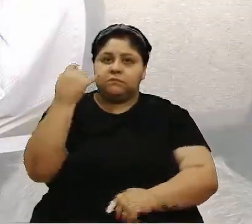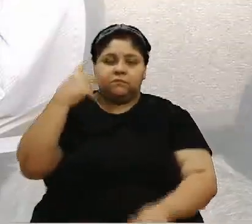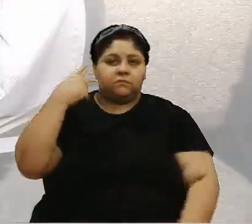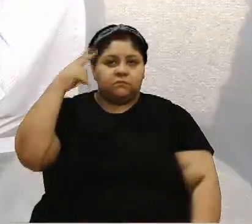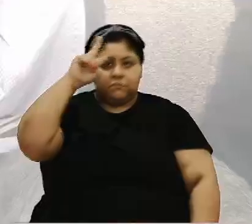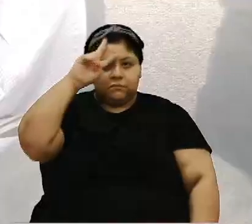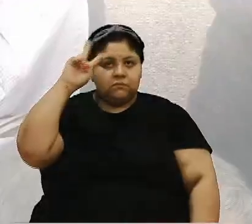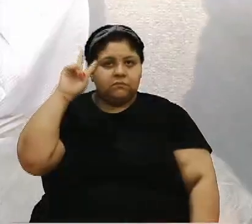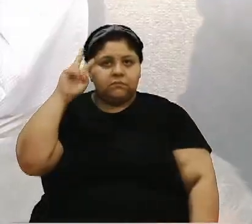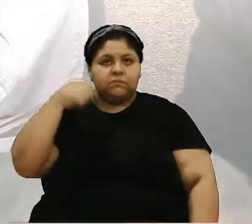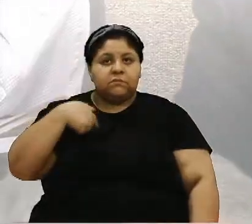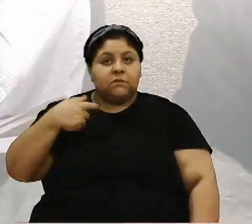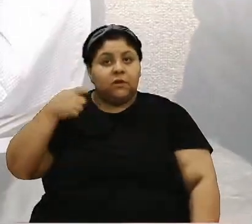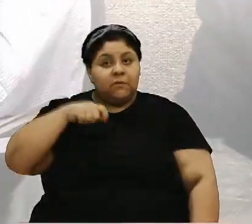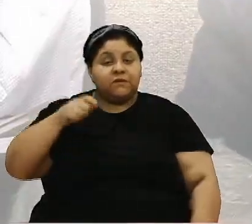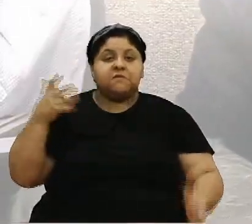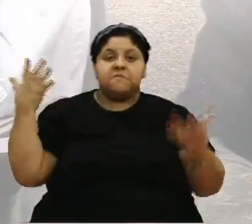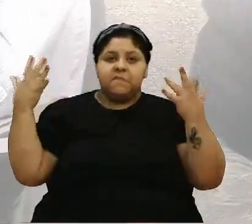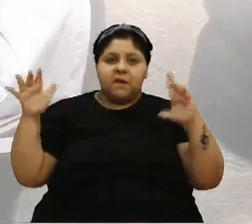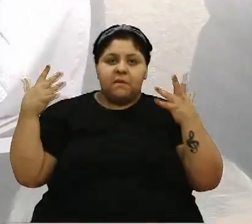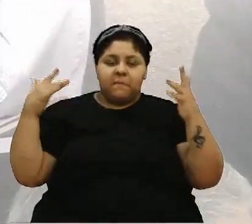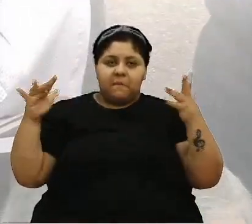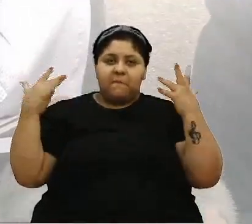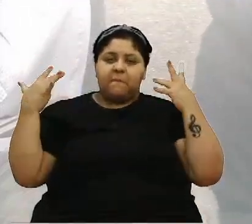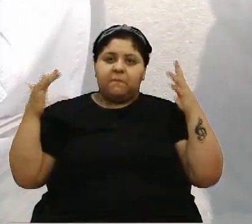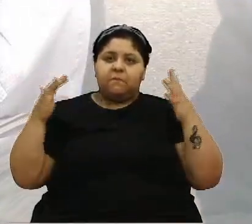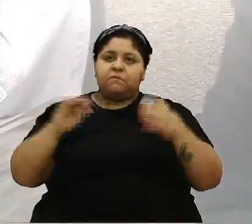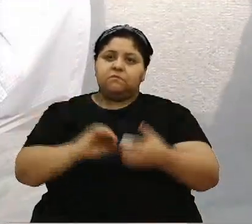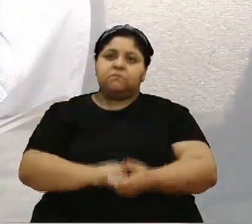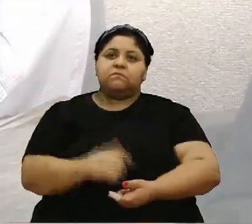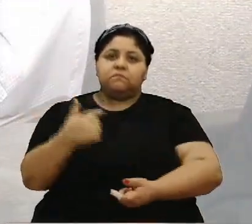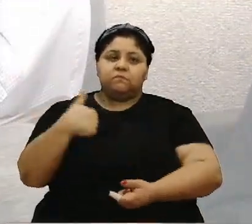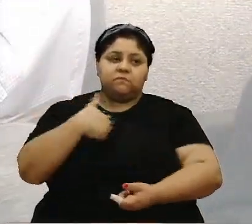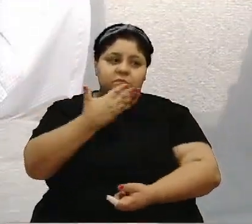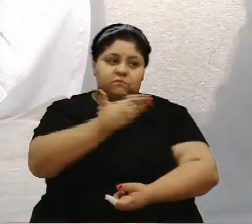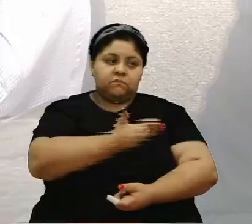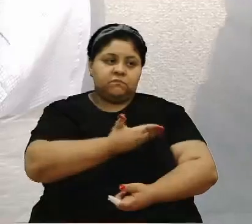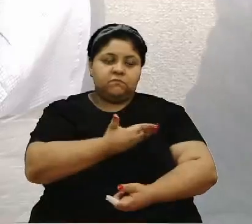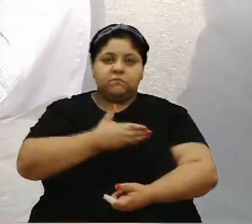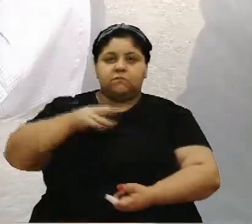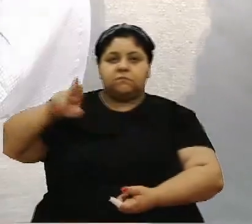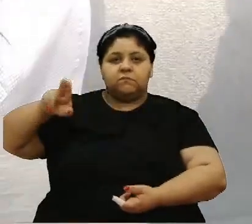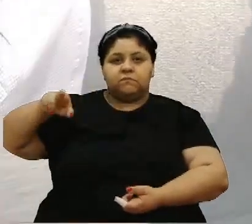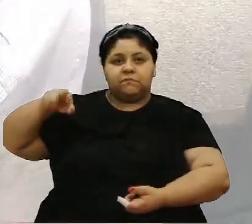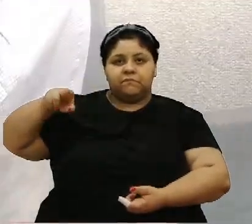não poderia deixar de parabenizar meu amigo, meu irmão,